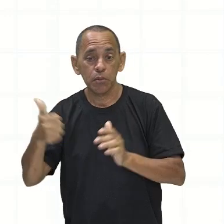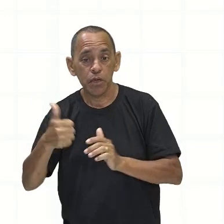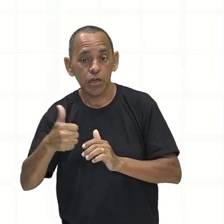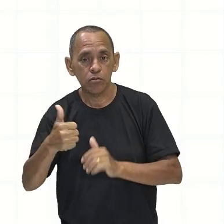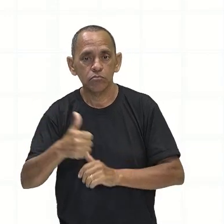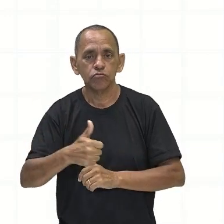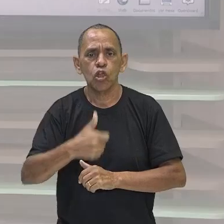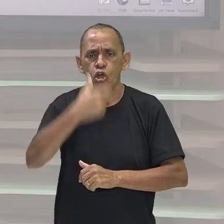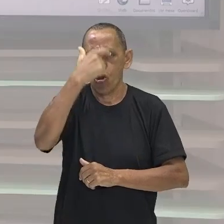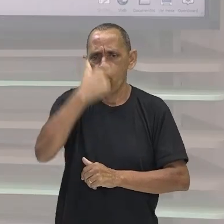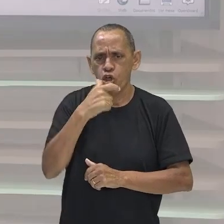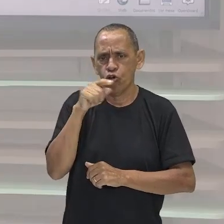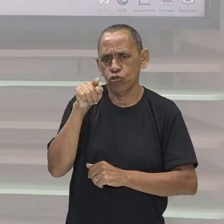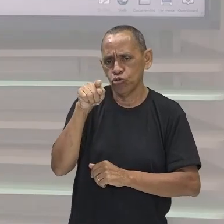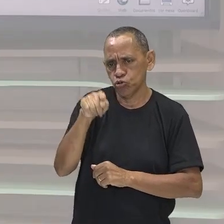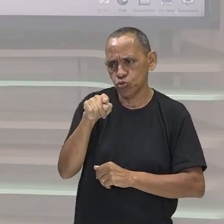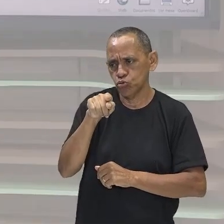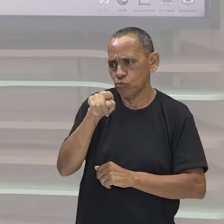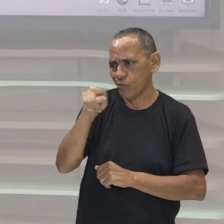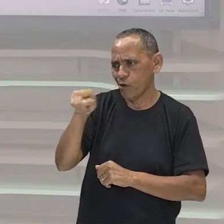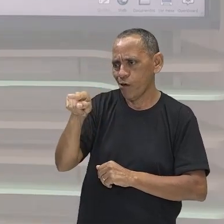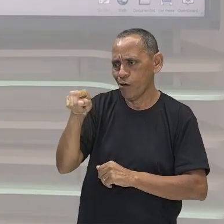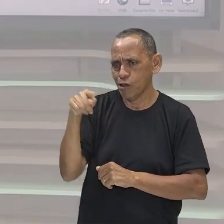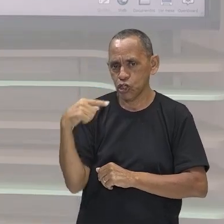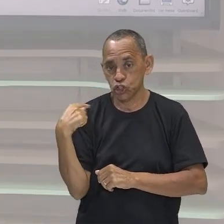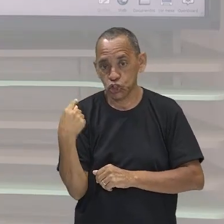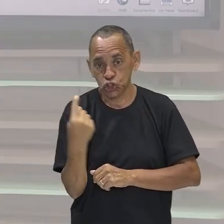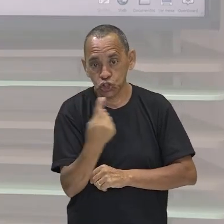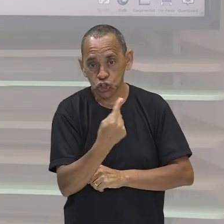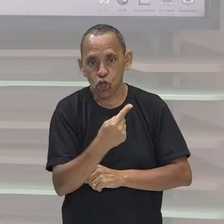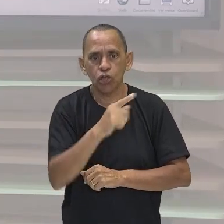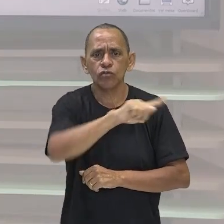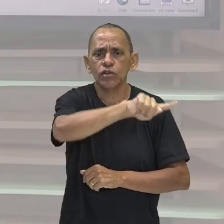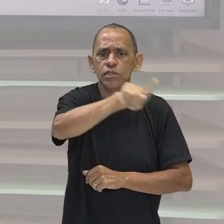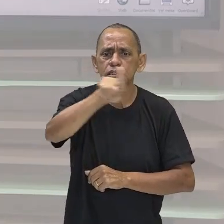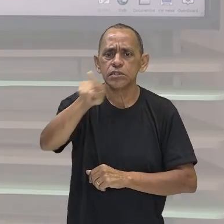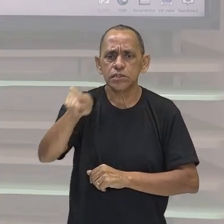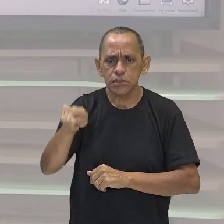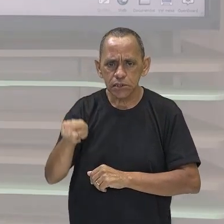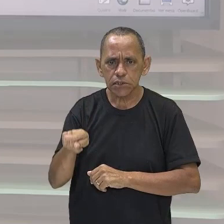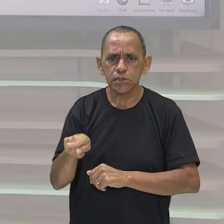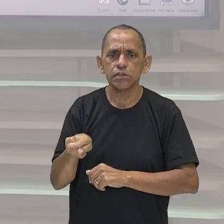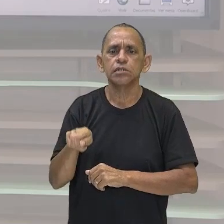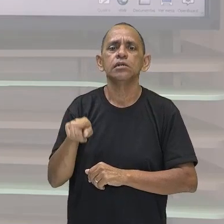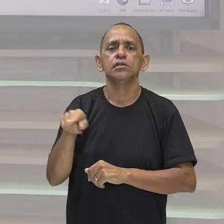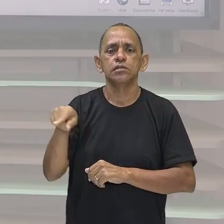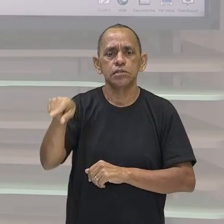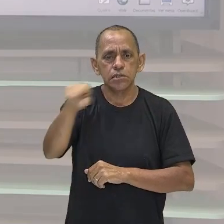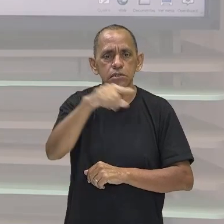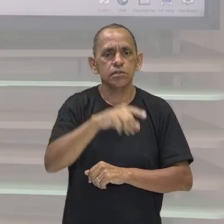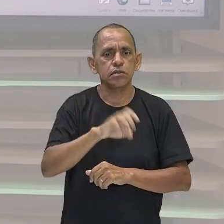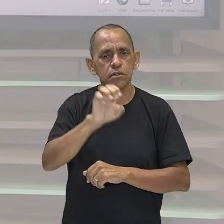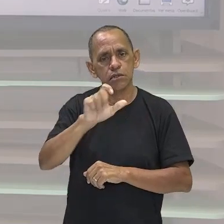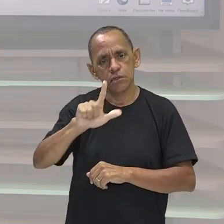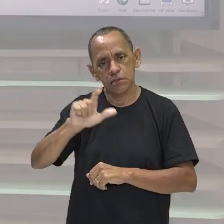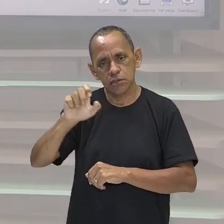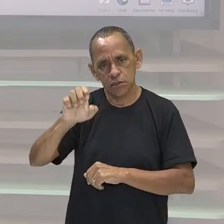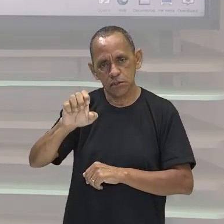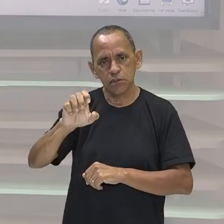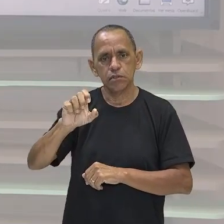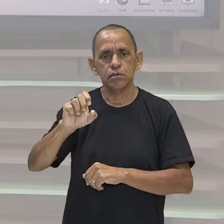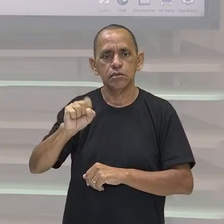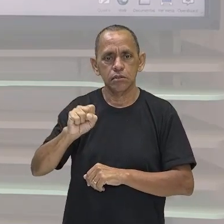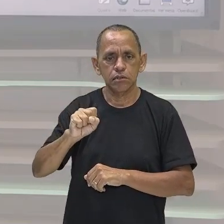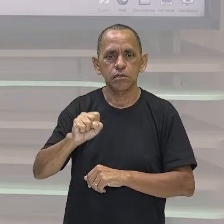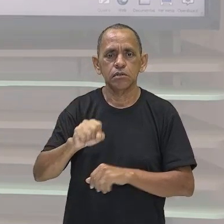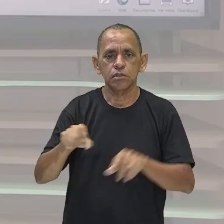tu, ele, nós, vós, eles, elas, ele, ela. São esses que vão iniciar as frases